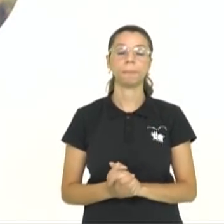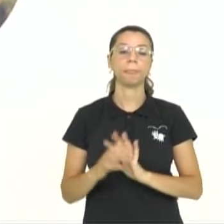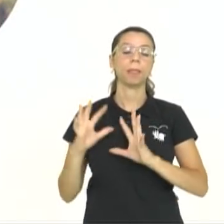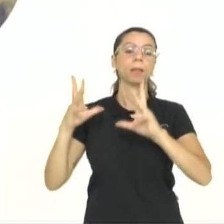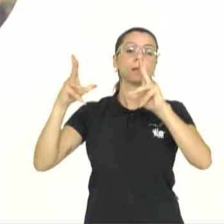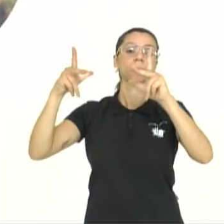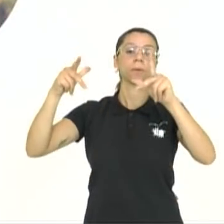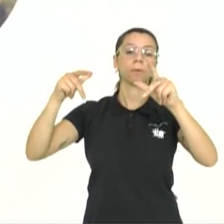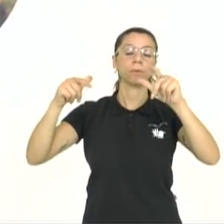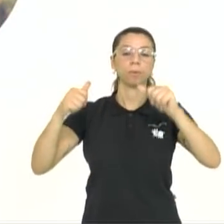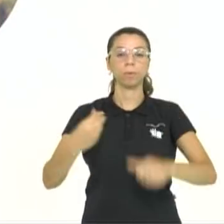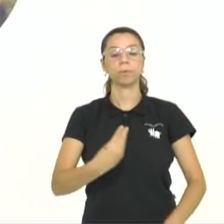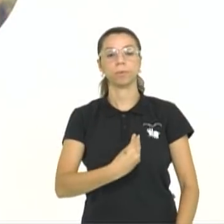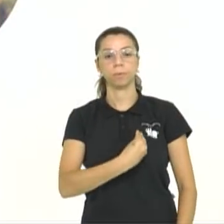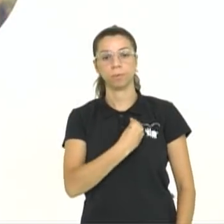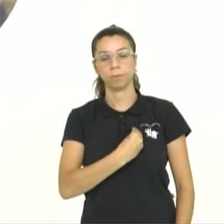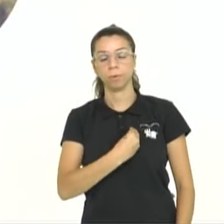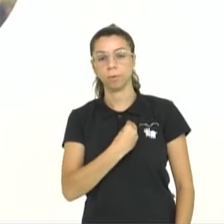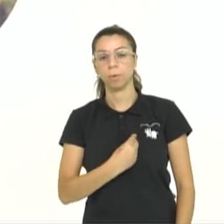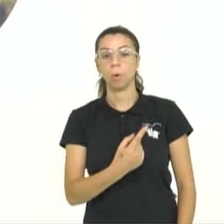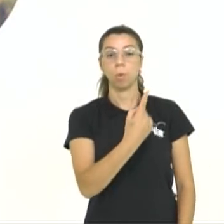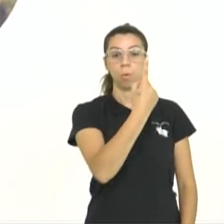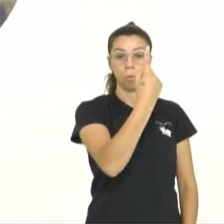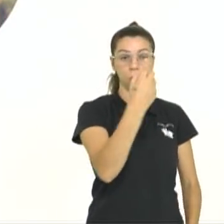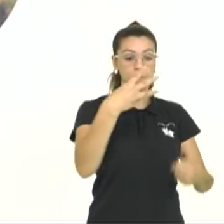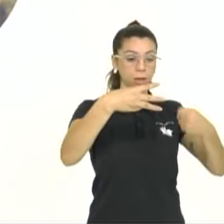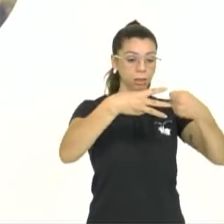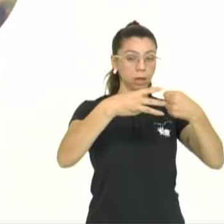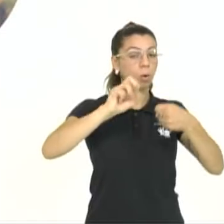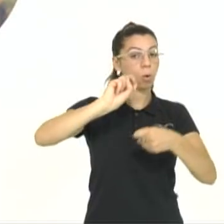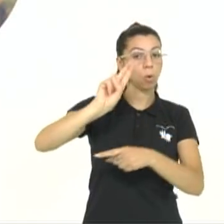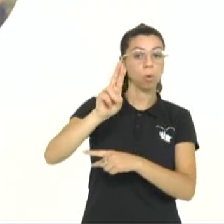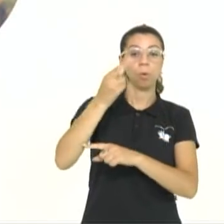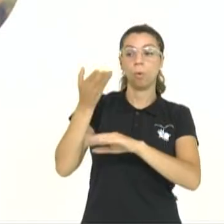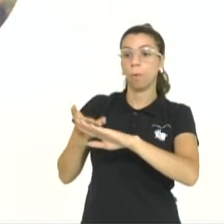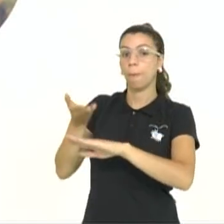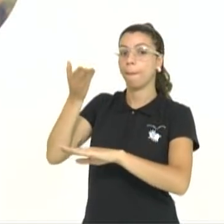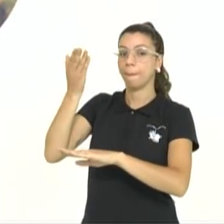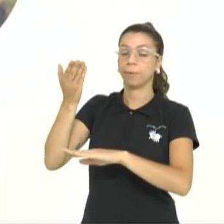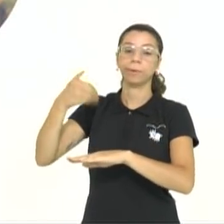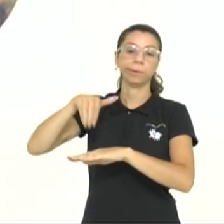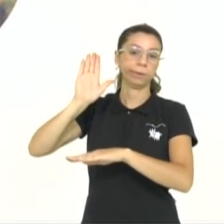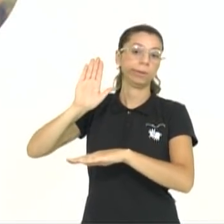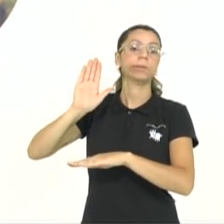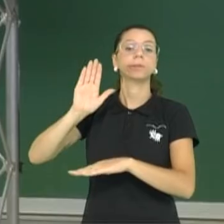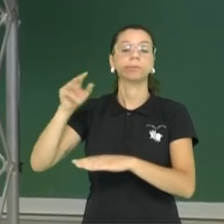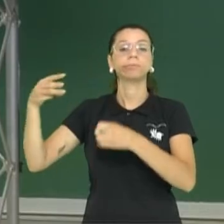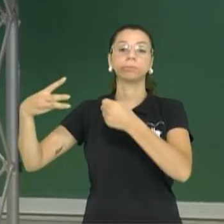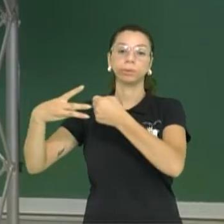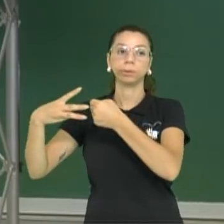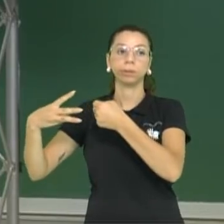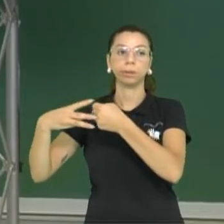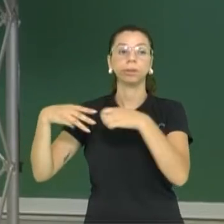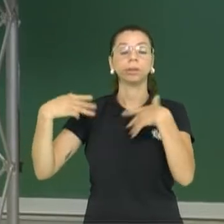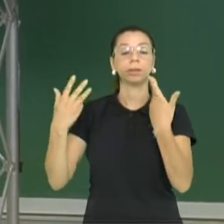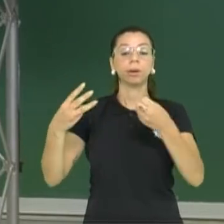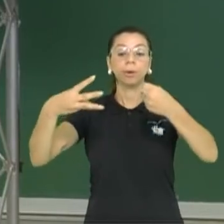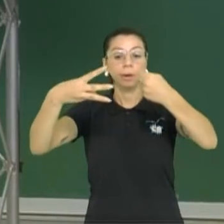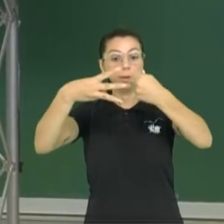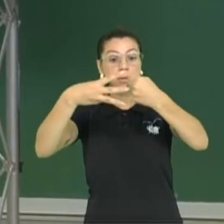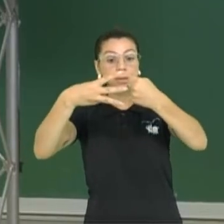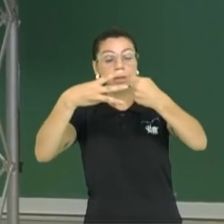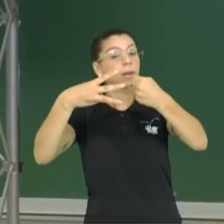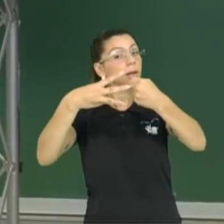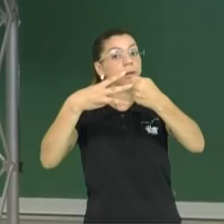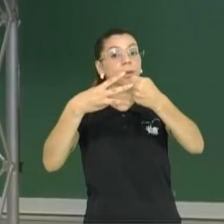vivos são formados por uma ou mais células. A célula é a estrutura básica